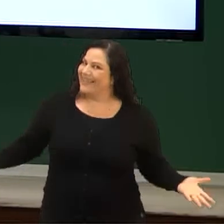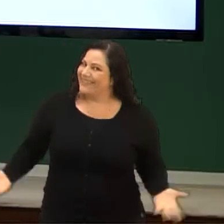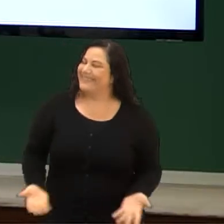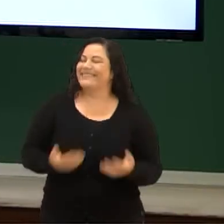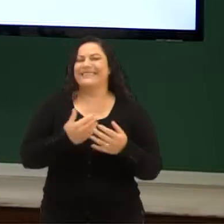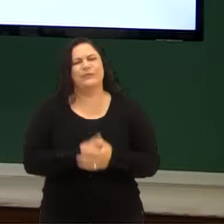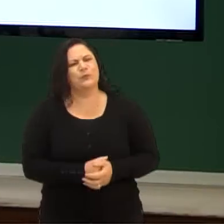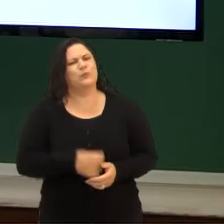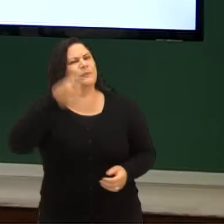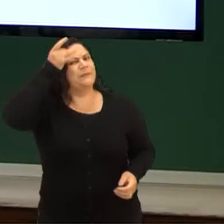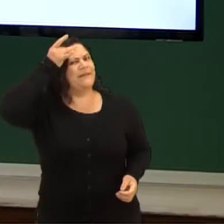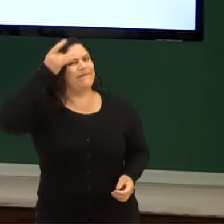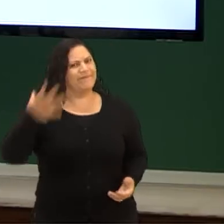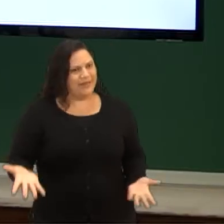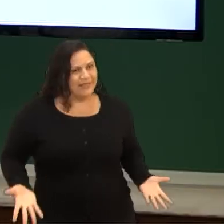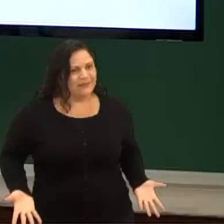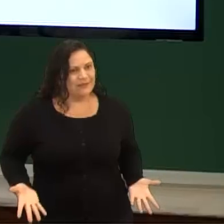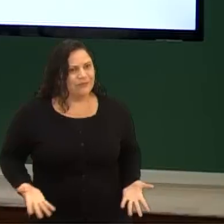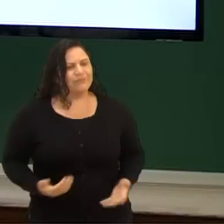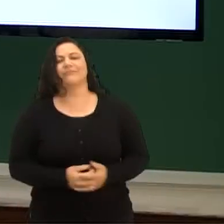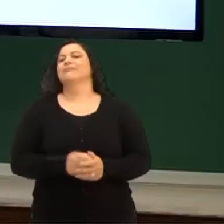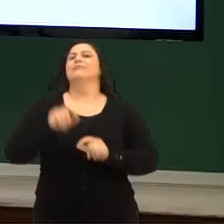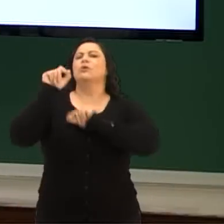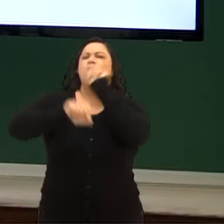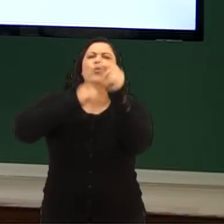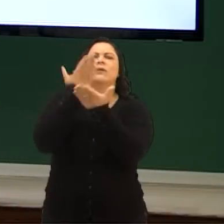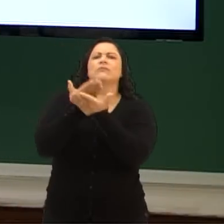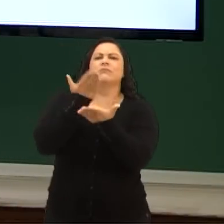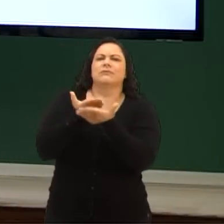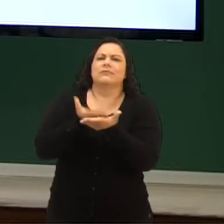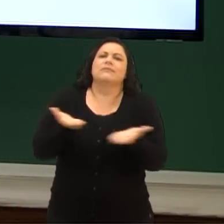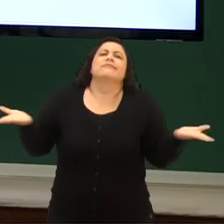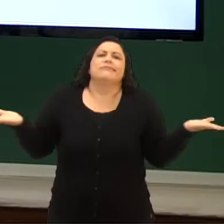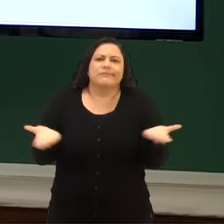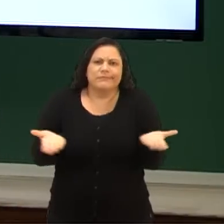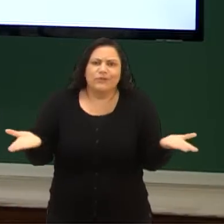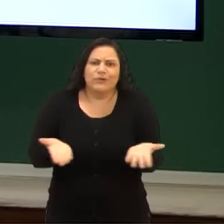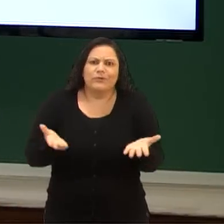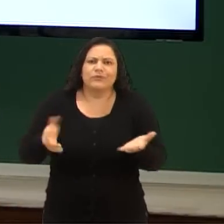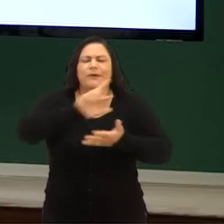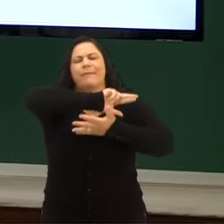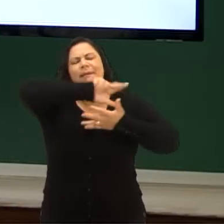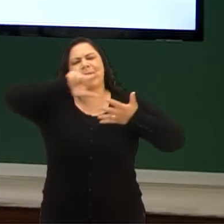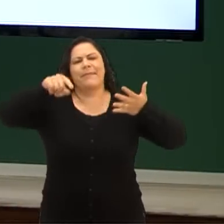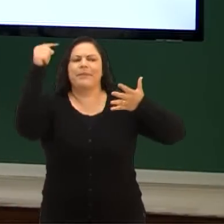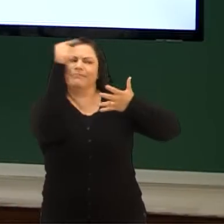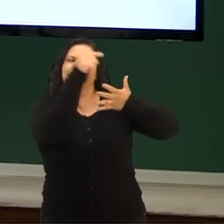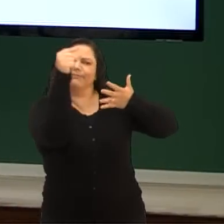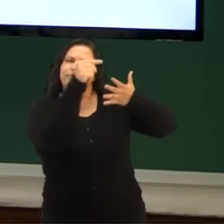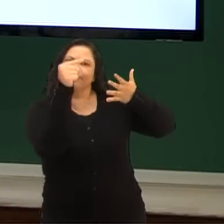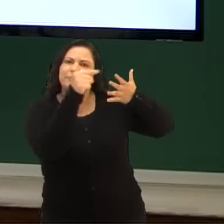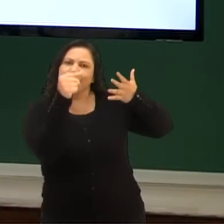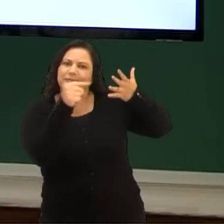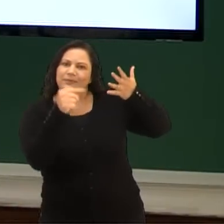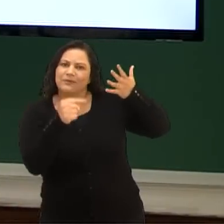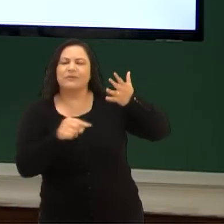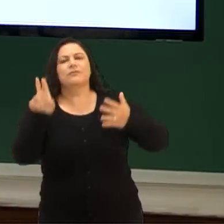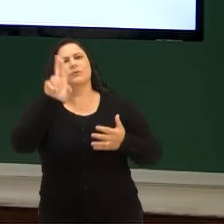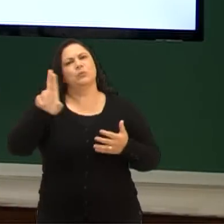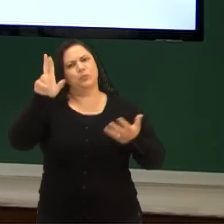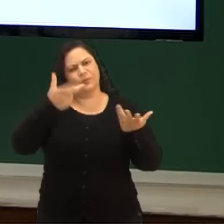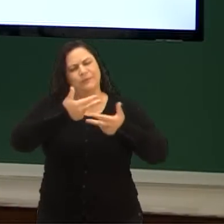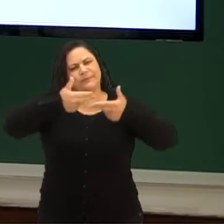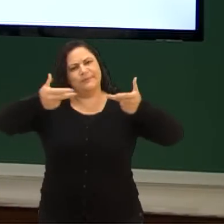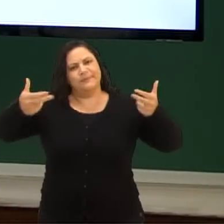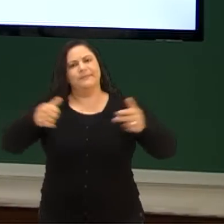pessoal. Bem tranquilo, né? O que a gente viu nessa aula? Um monte de definição. que vocês vão usar. Dentre